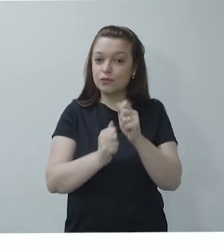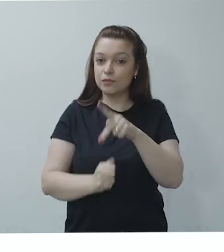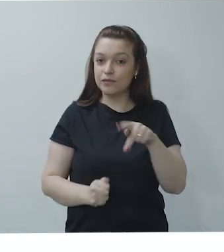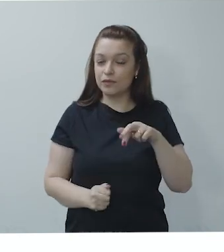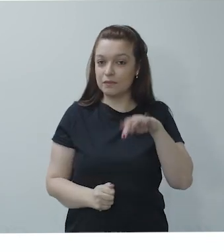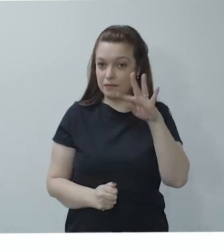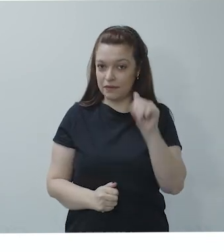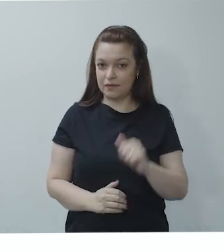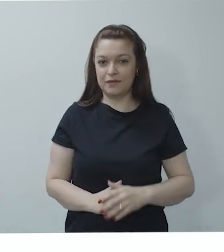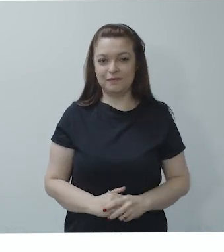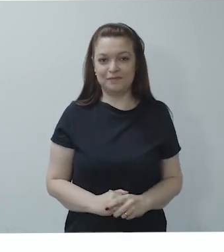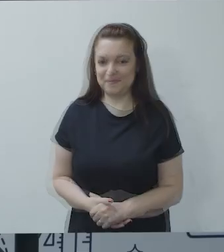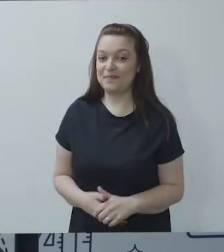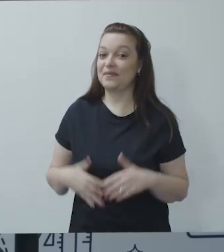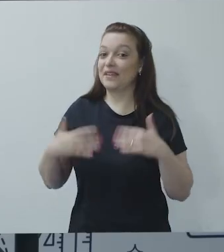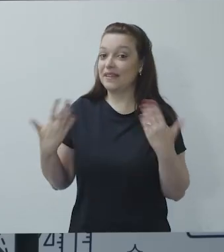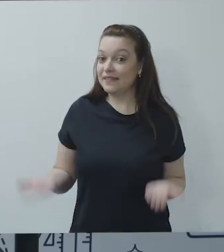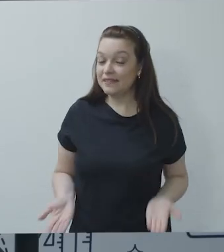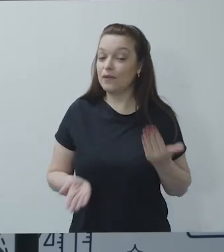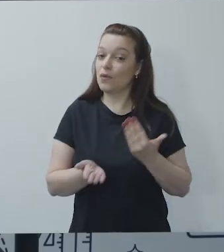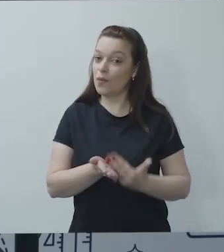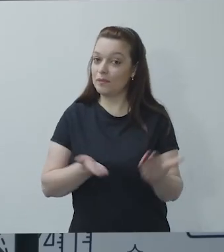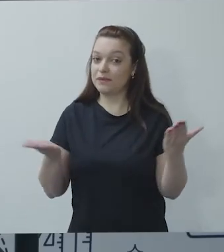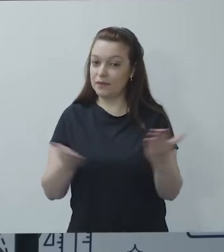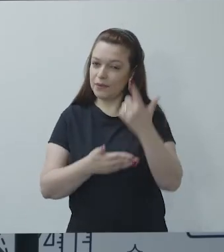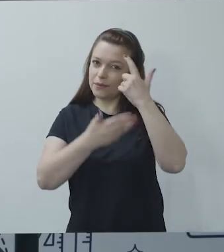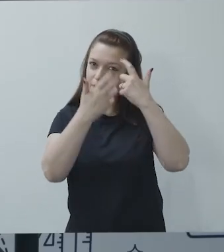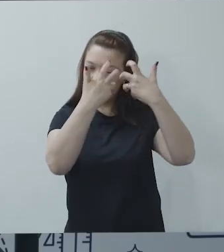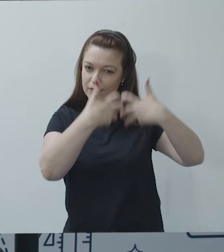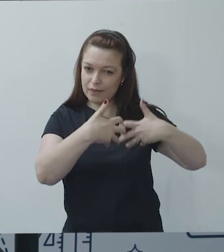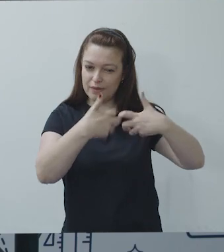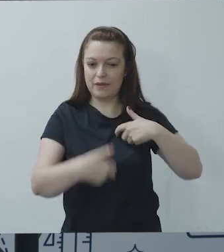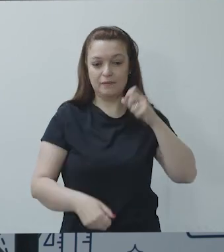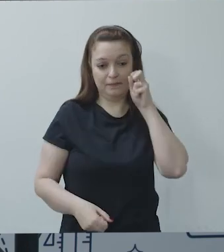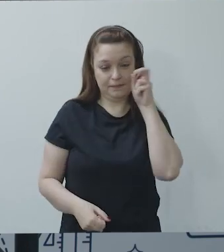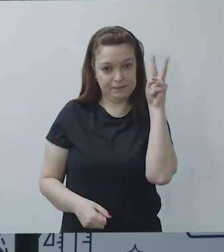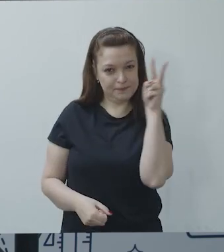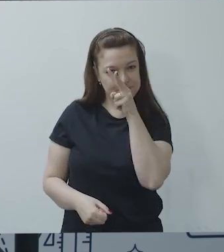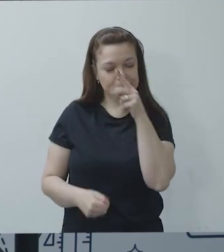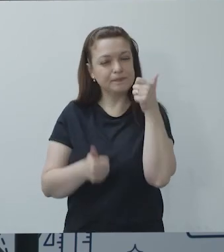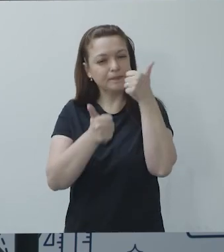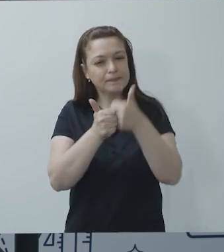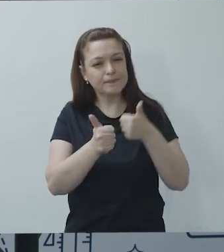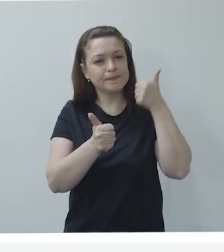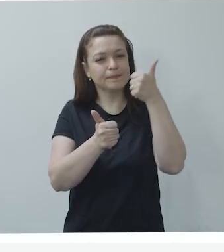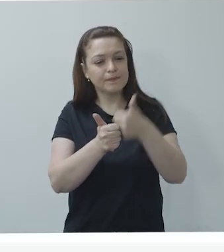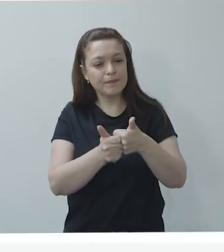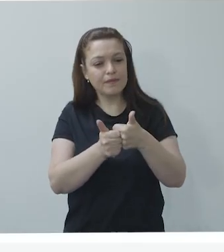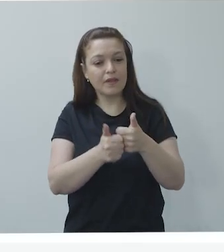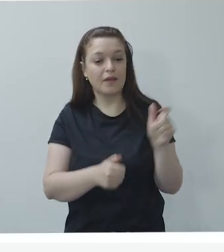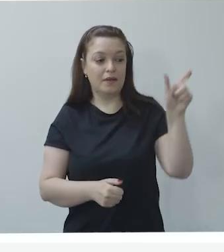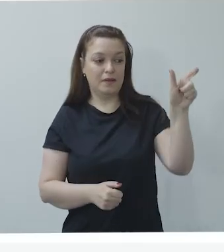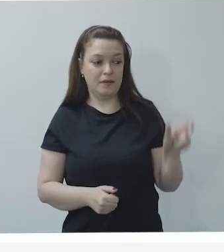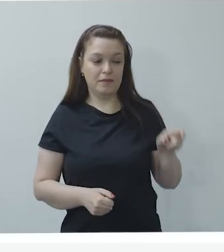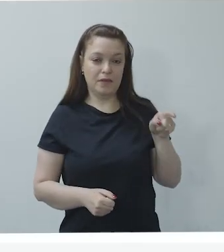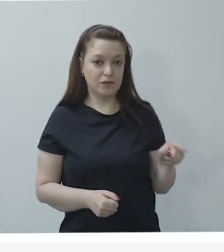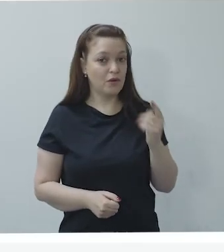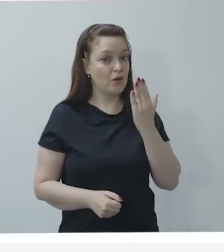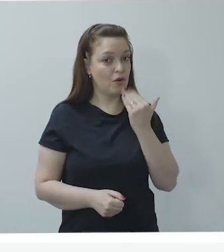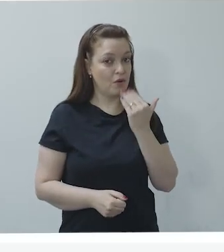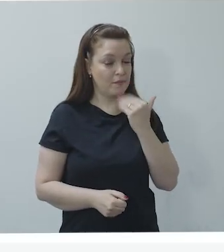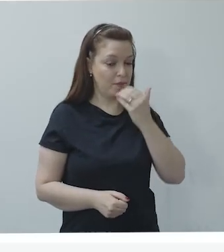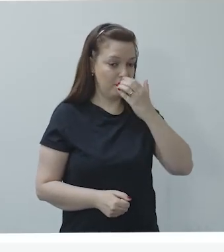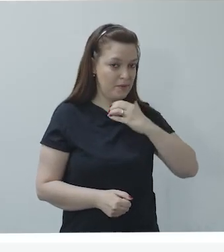com a professora Mirta. Então, vamos lá para o Pensando com Lógica. Olhem lá na tela. Quem comeu a